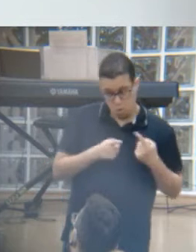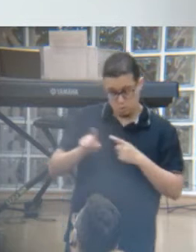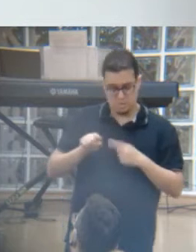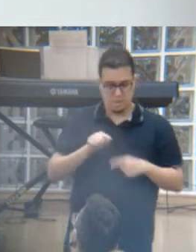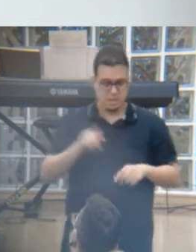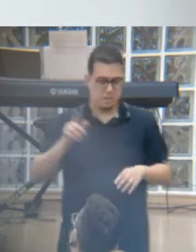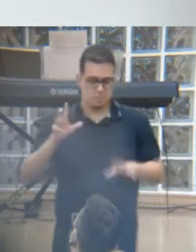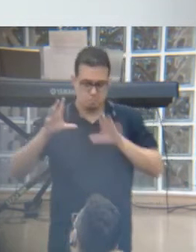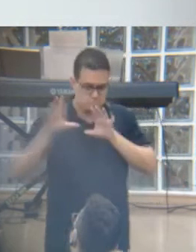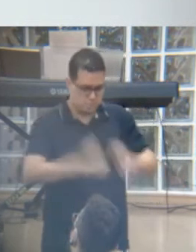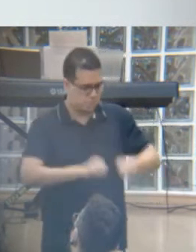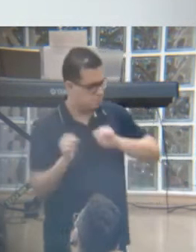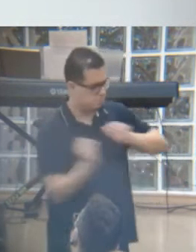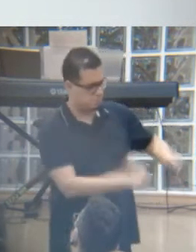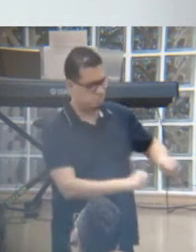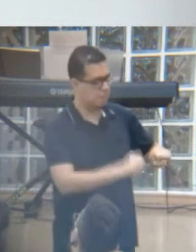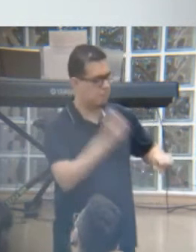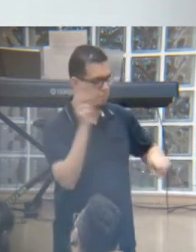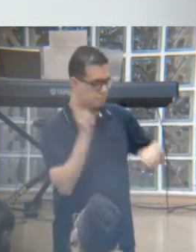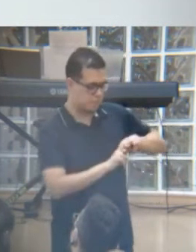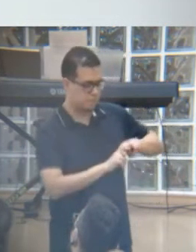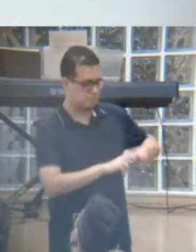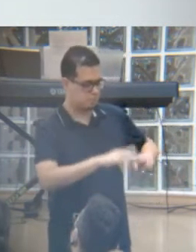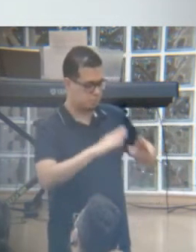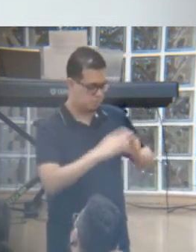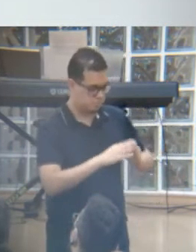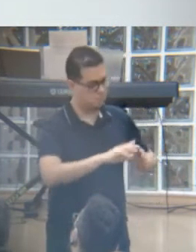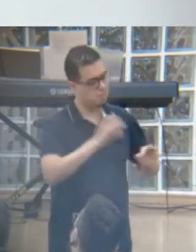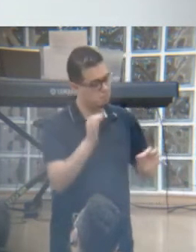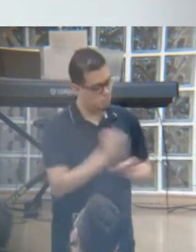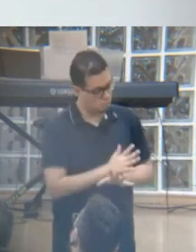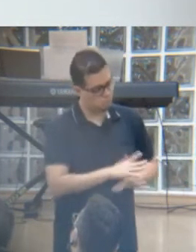algum tempo. Ele foi torturado, segundo seu próprio testemunho,